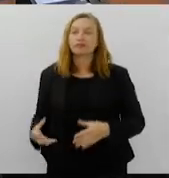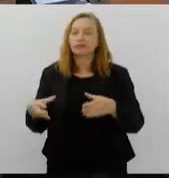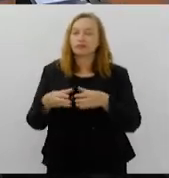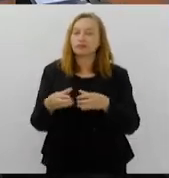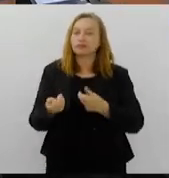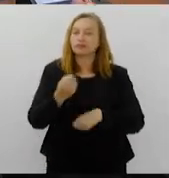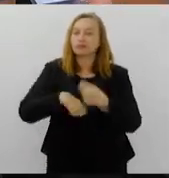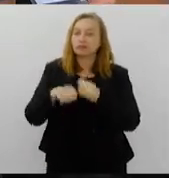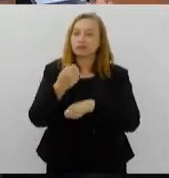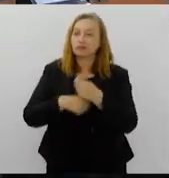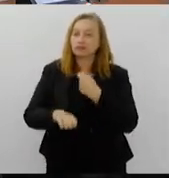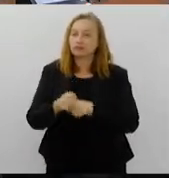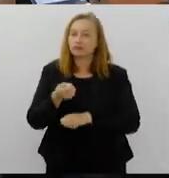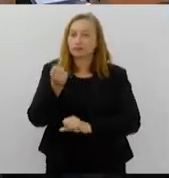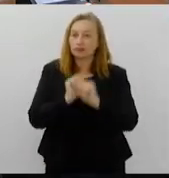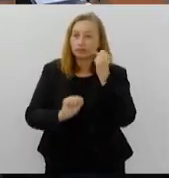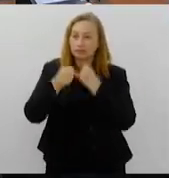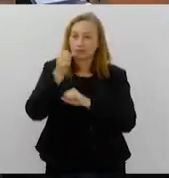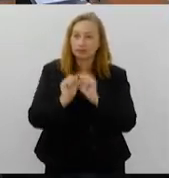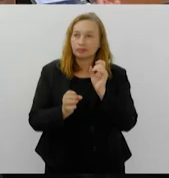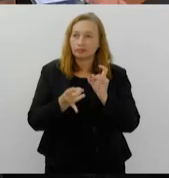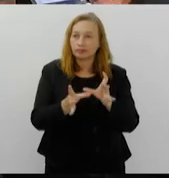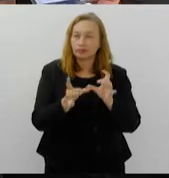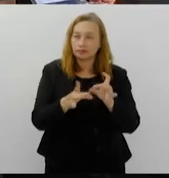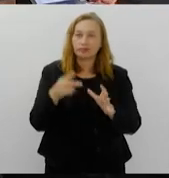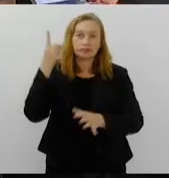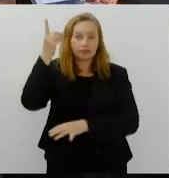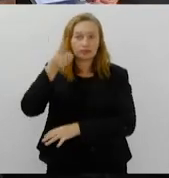de Economia, Indústria e Comércio, deputado Bruno Boareto.